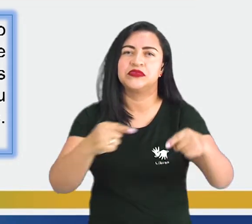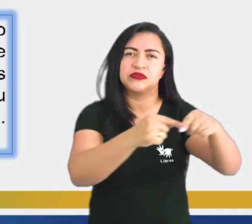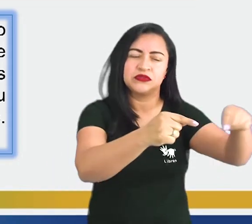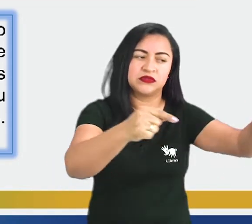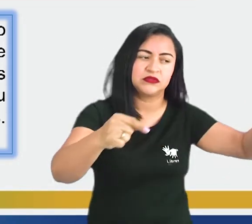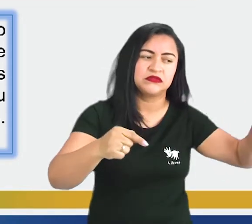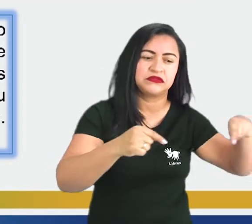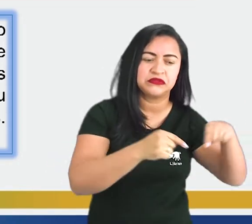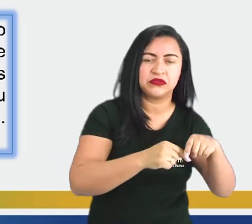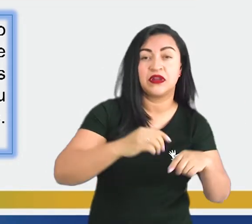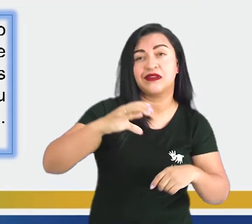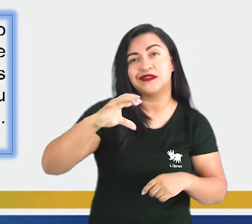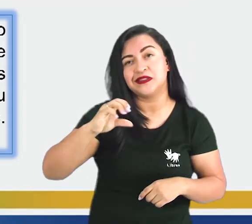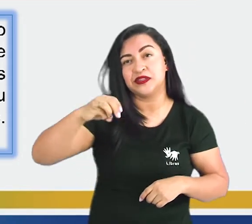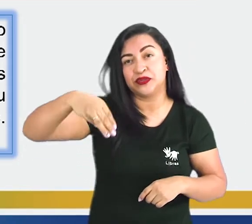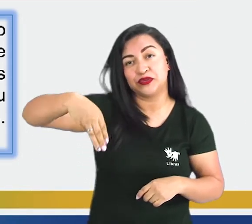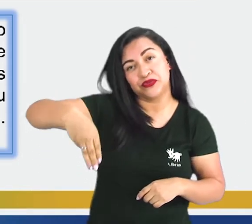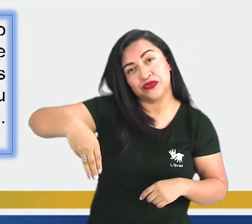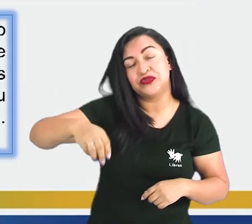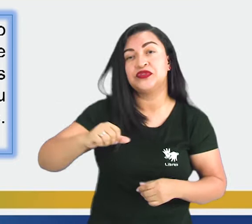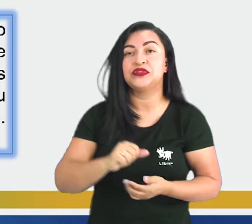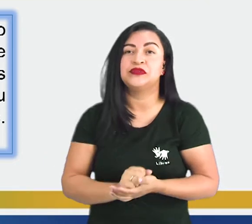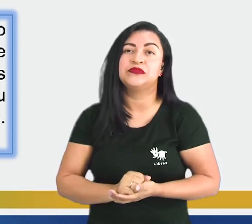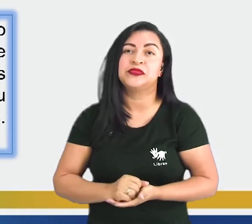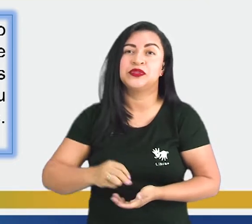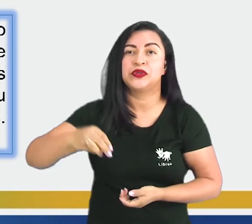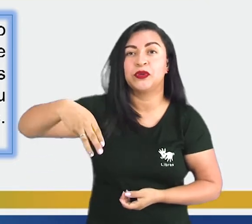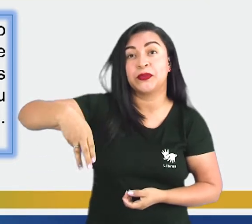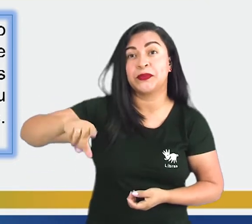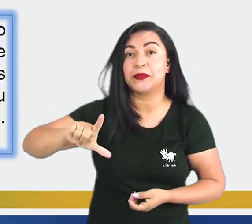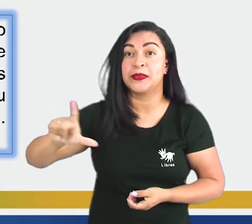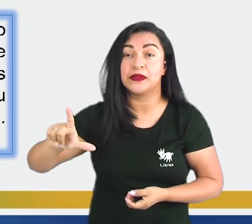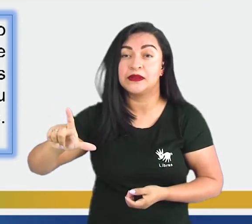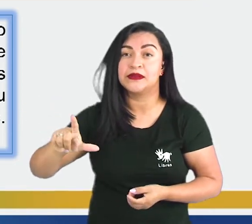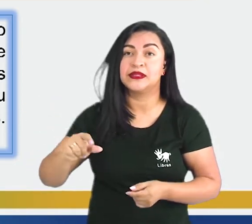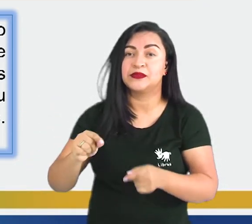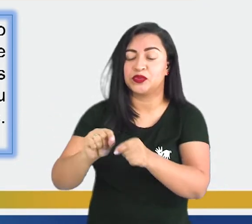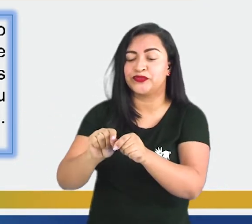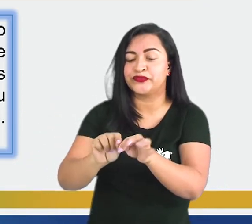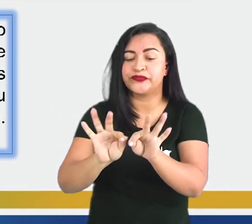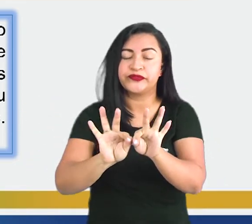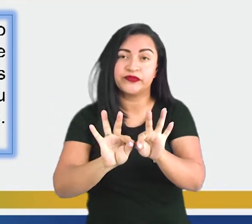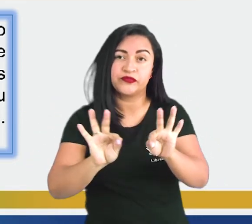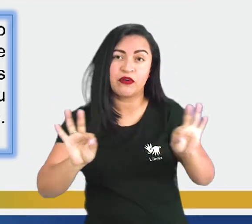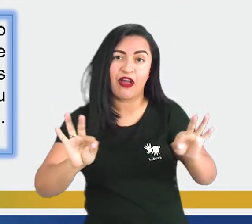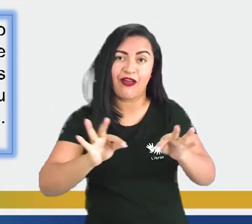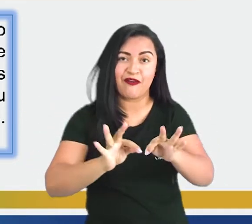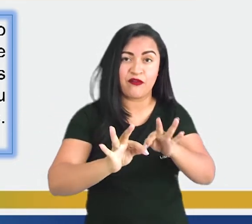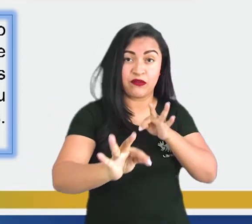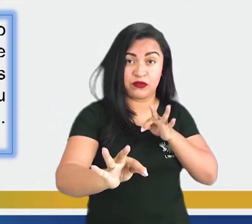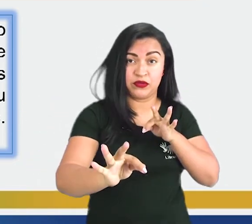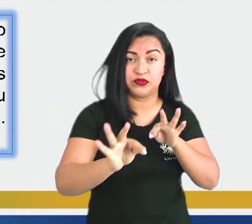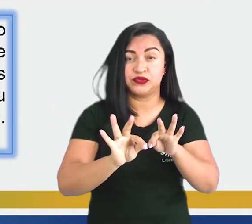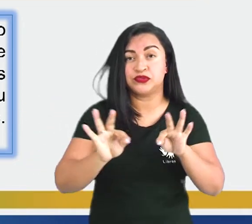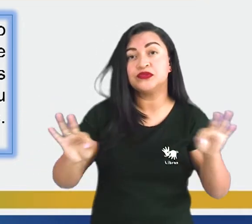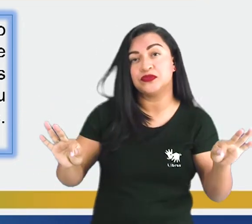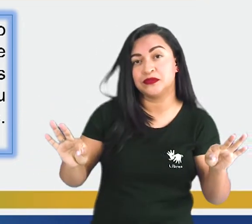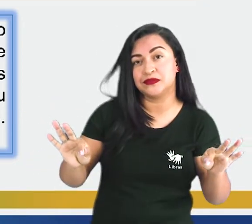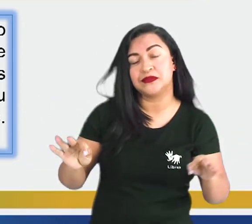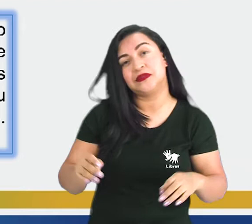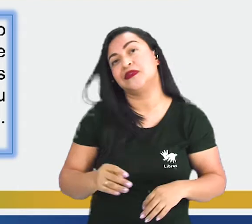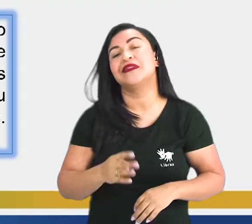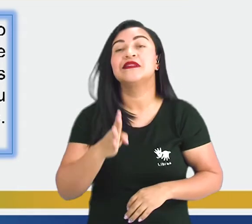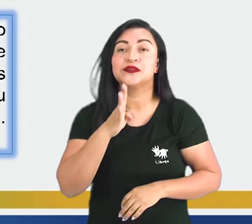são centímetro, milímetro, decímetro. Então, são também muito utilizadas aí as medidas que a gente chama de agrárias,